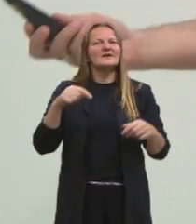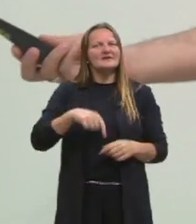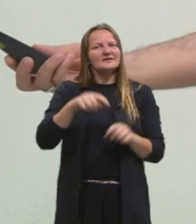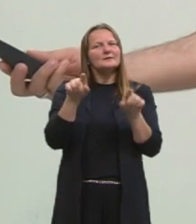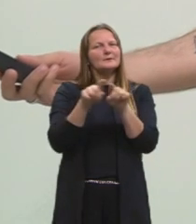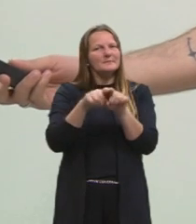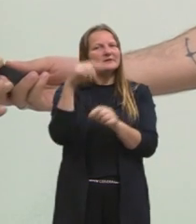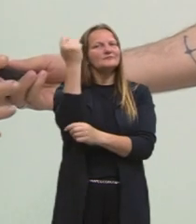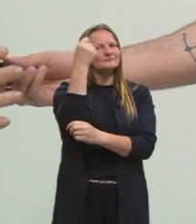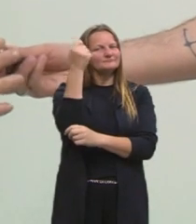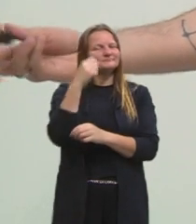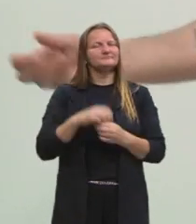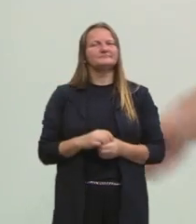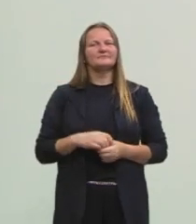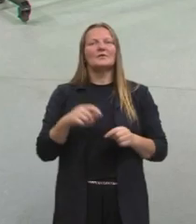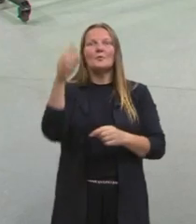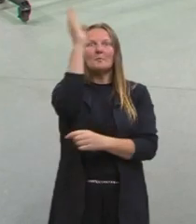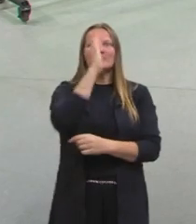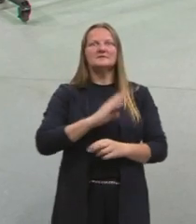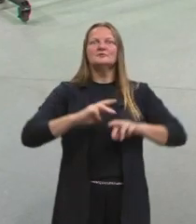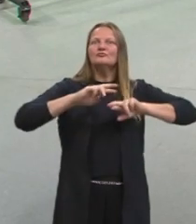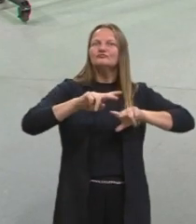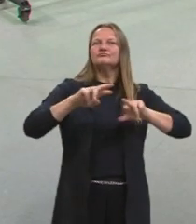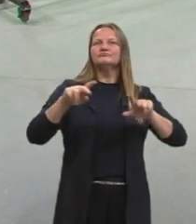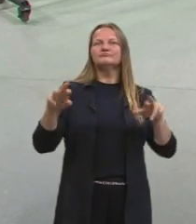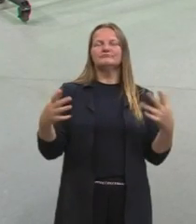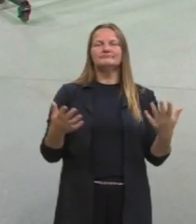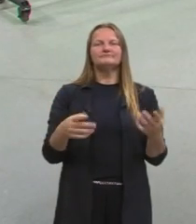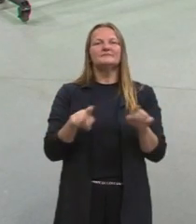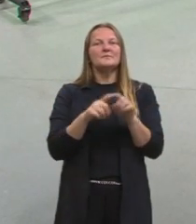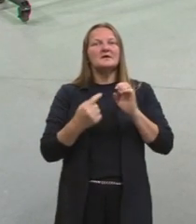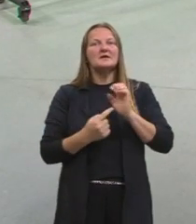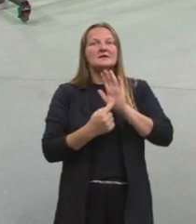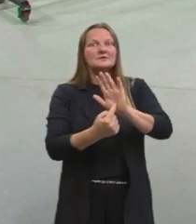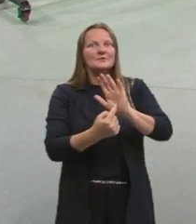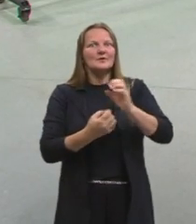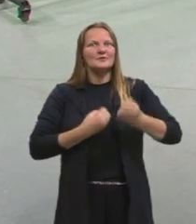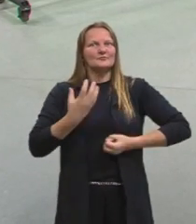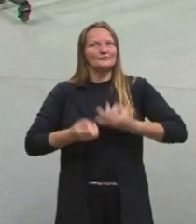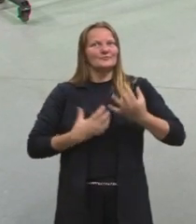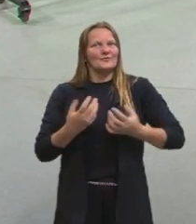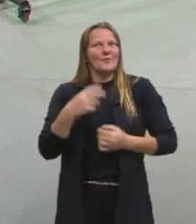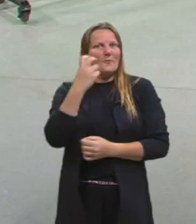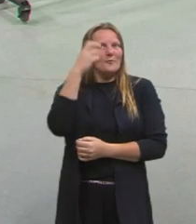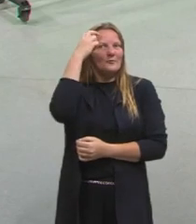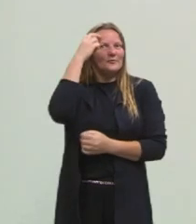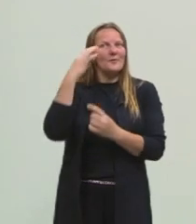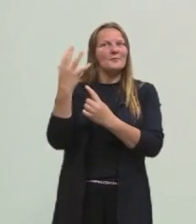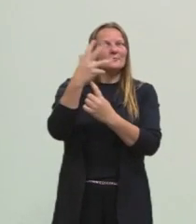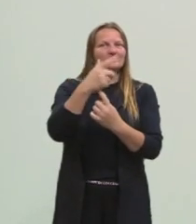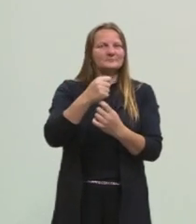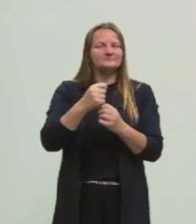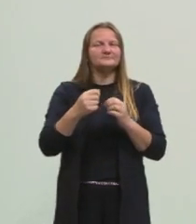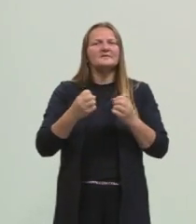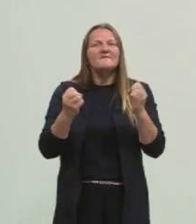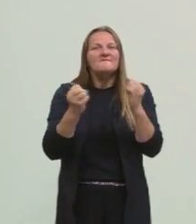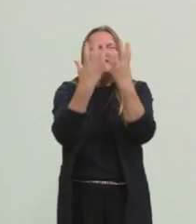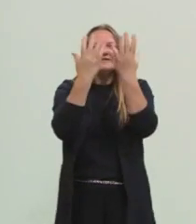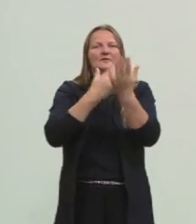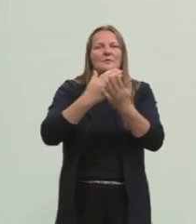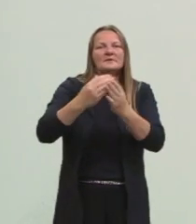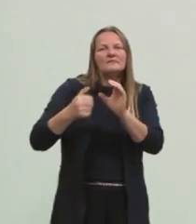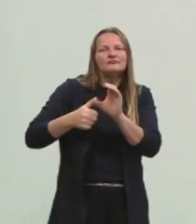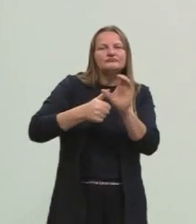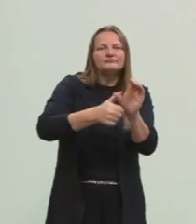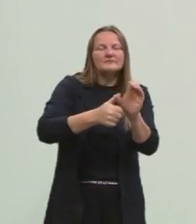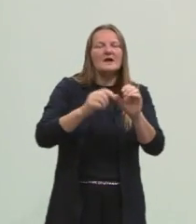carnaval brasileiro também e essas expressões populares que mudaram muito essa festa que inicialmente estava mais ligada ao